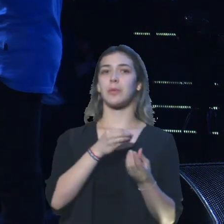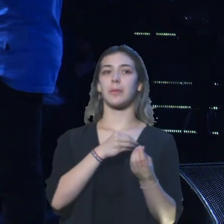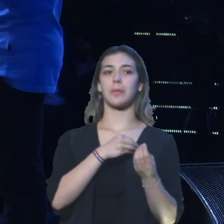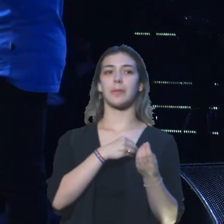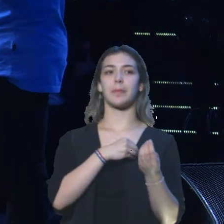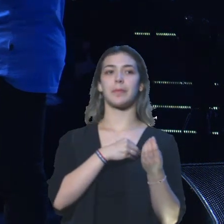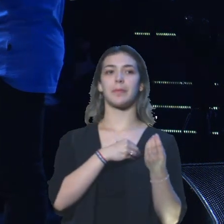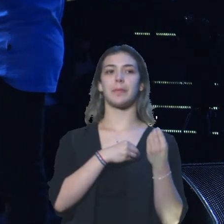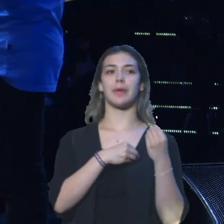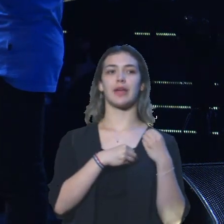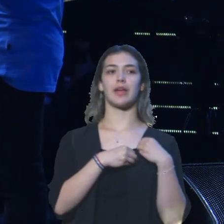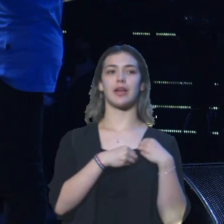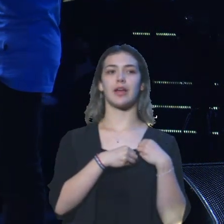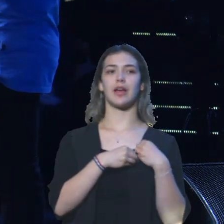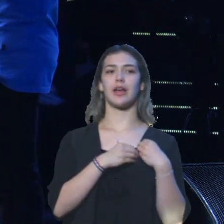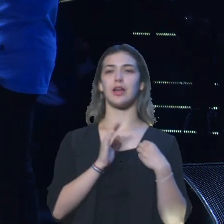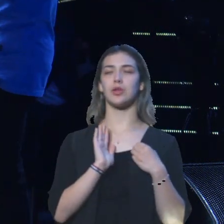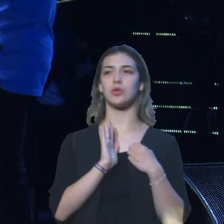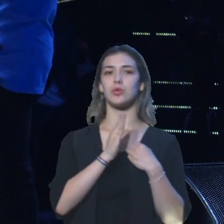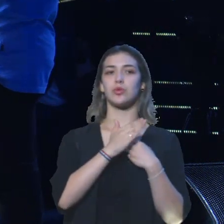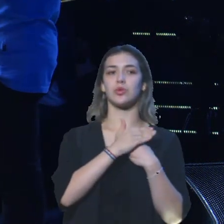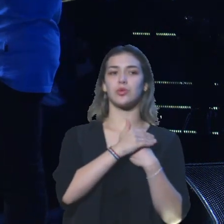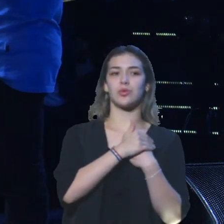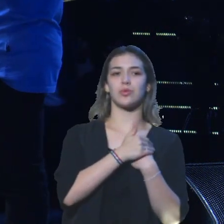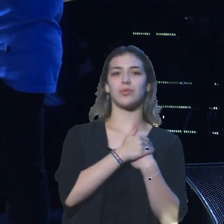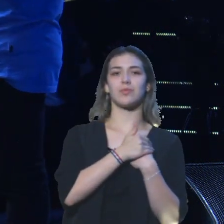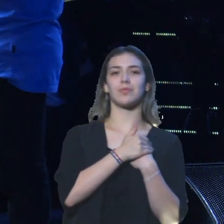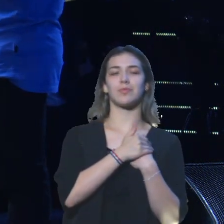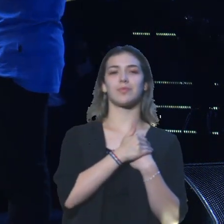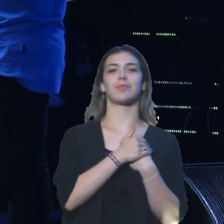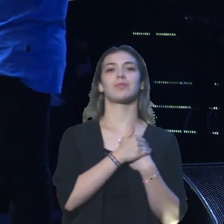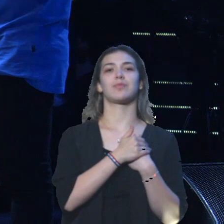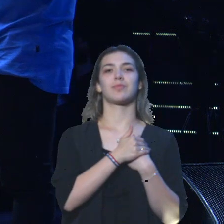tem tratado ele escondido.